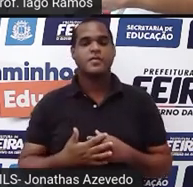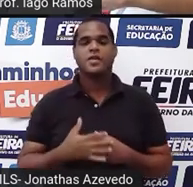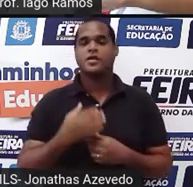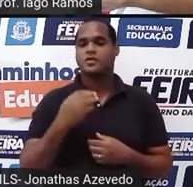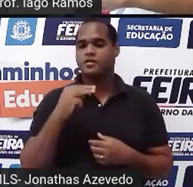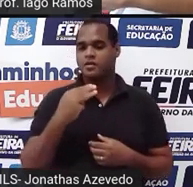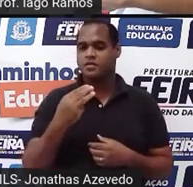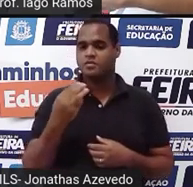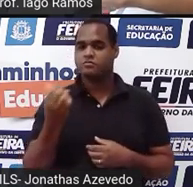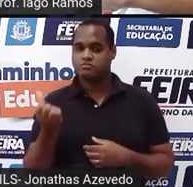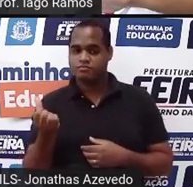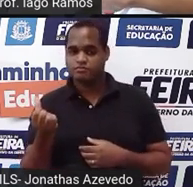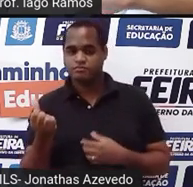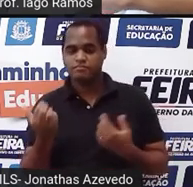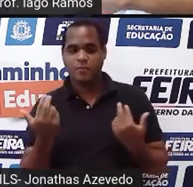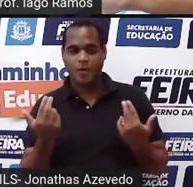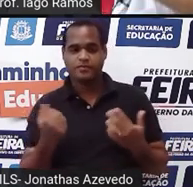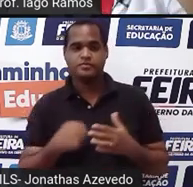6.